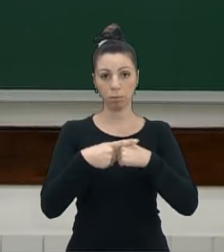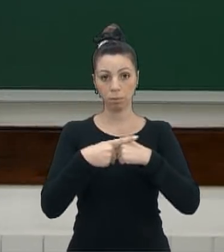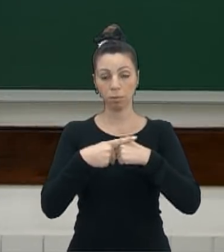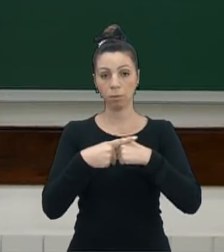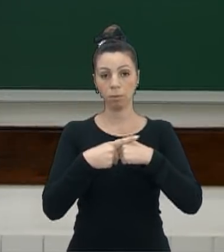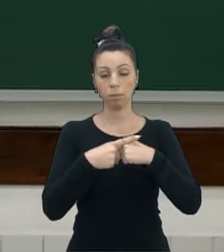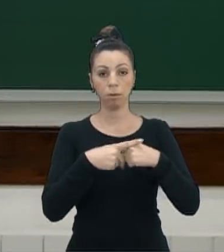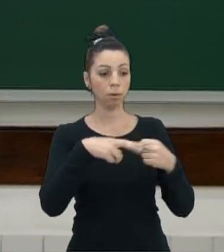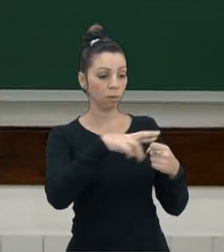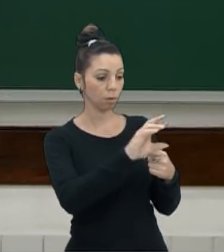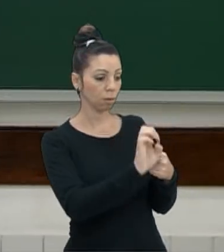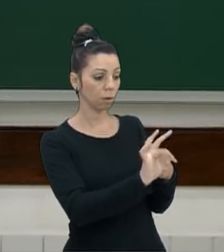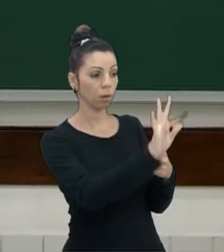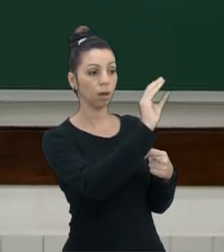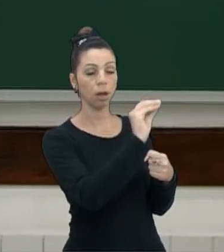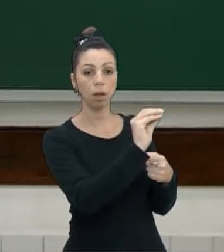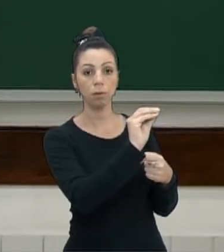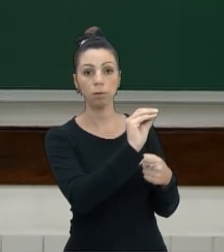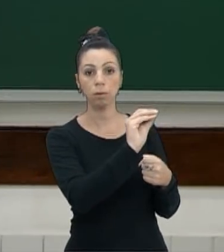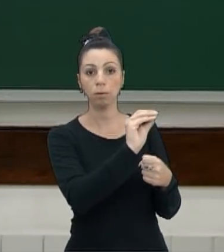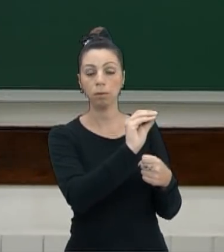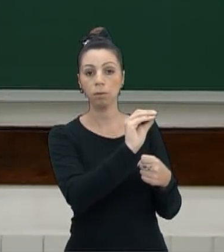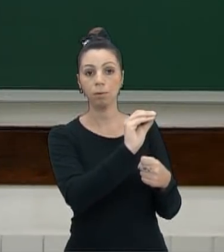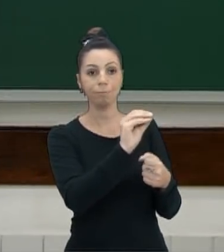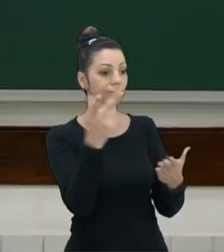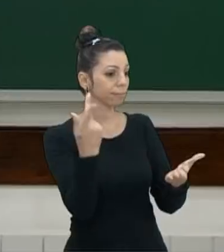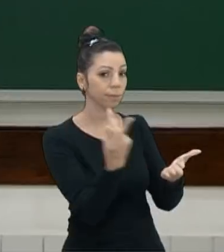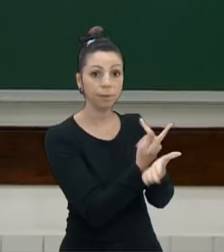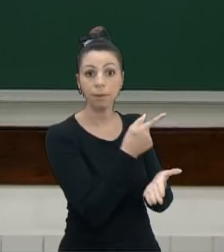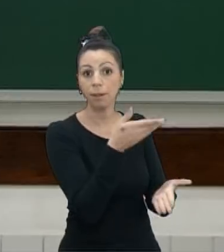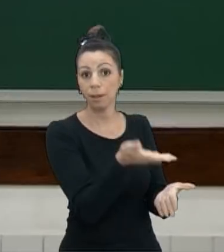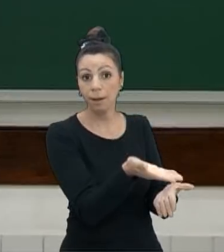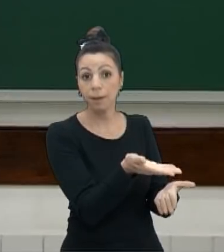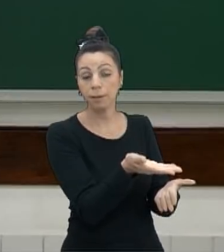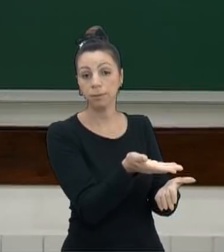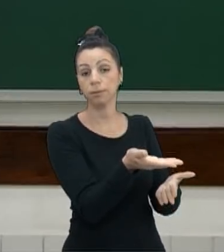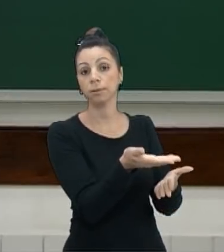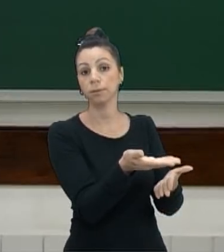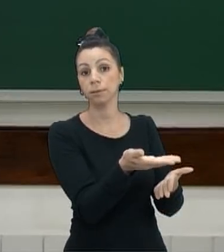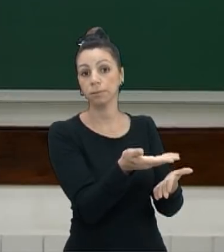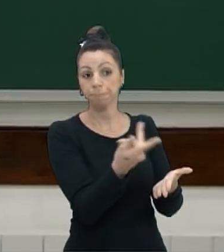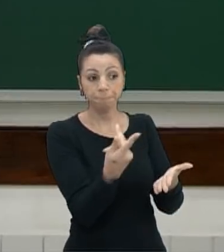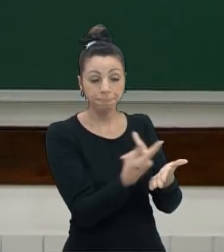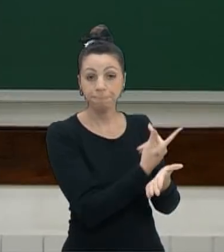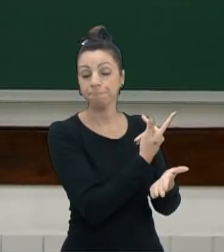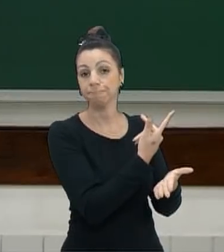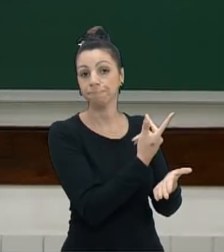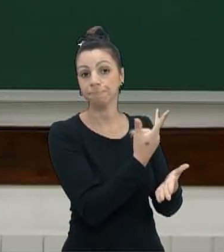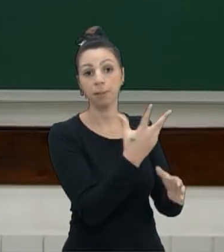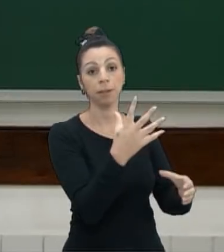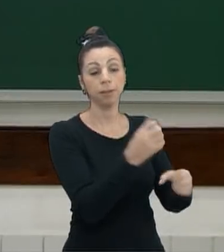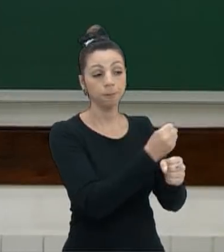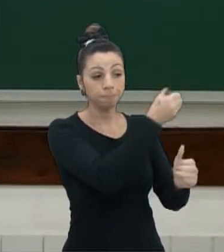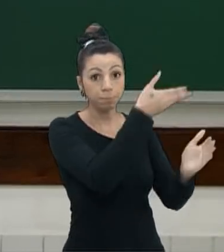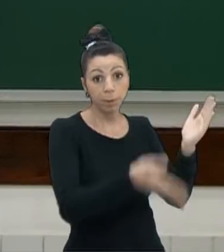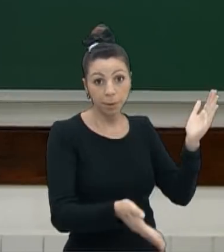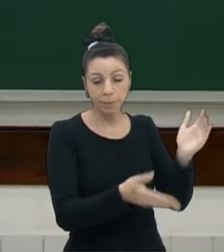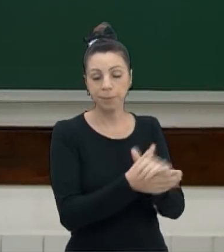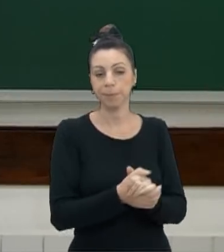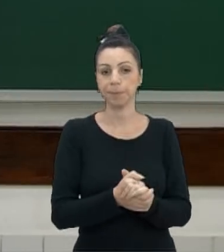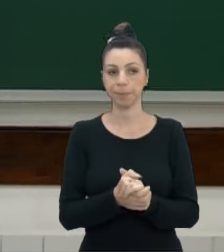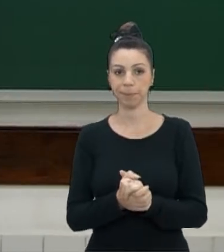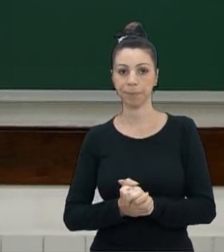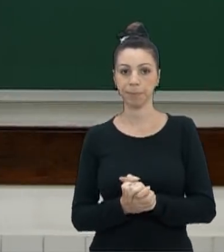reto ao invés do oblíquo, vai ser considerado uma falha, vai descontar nota de vocês. Então, vamos